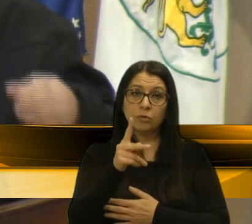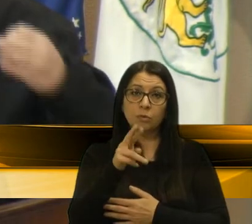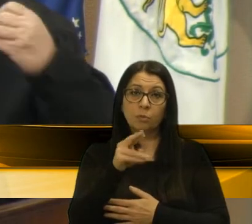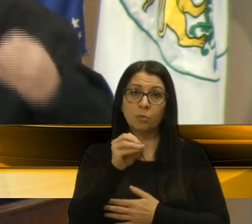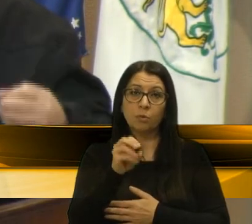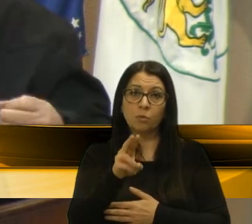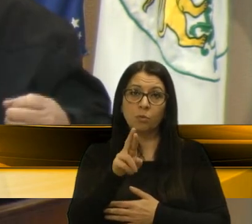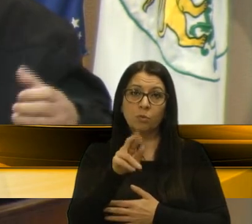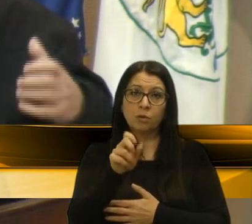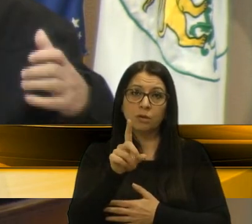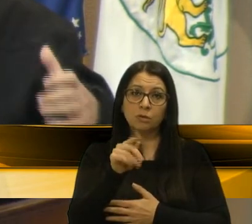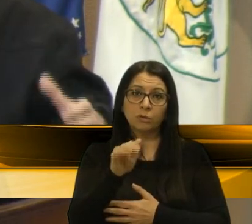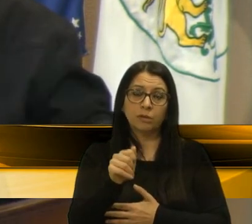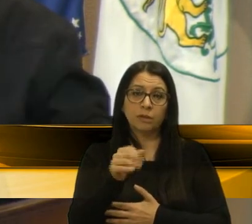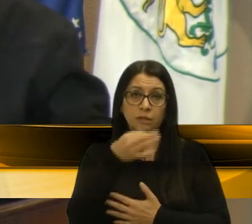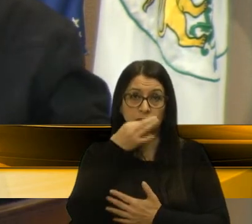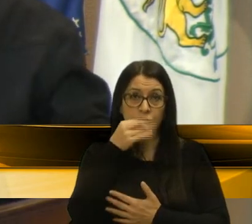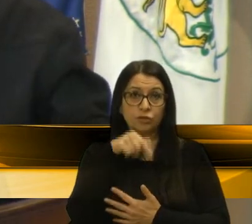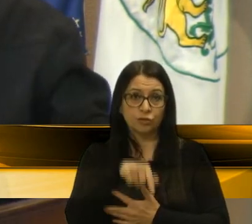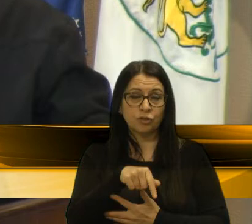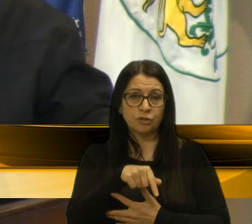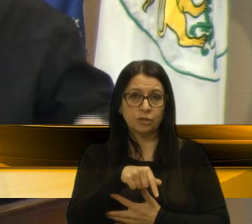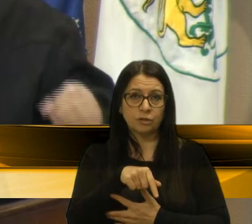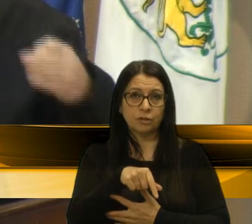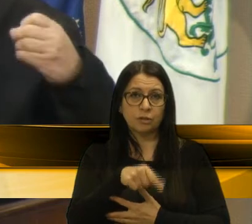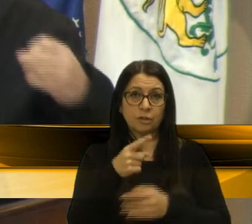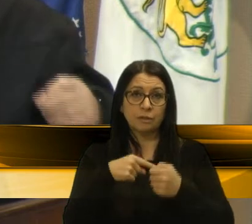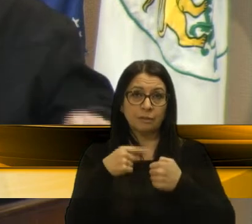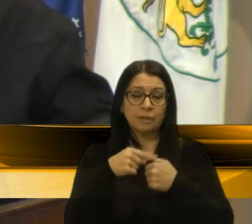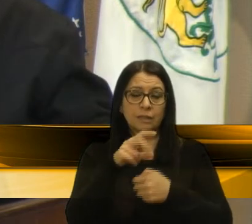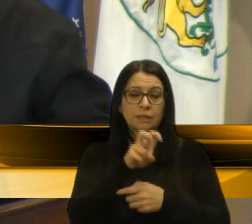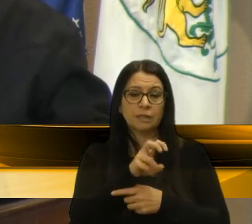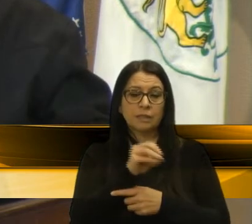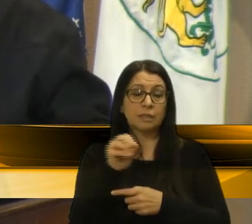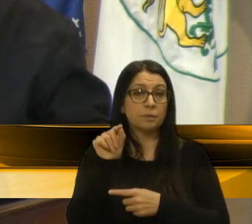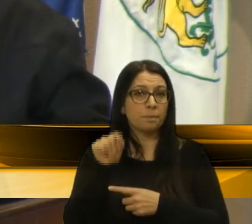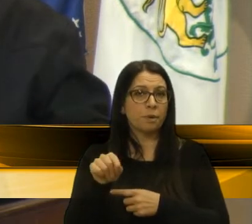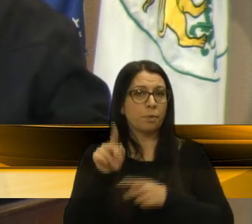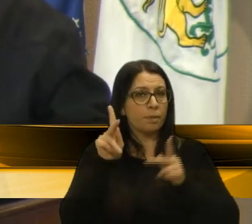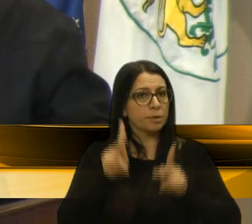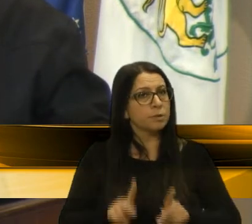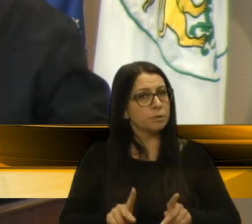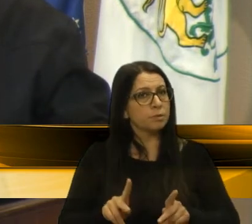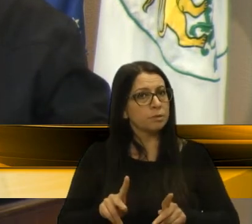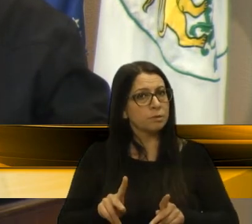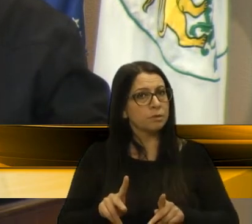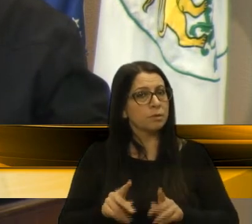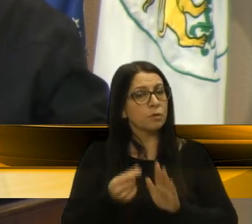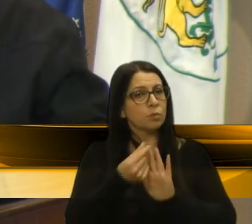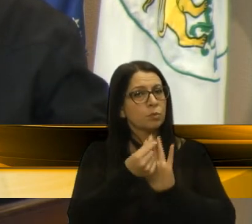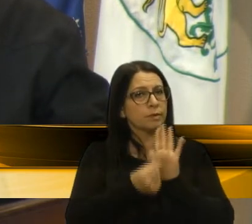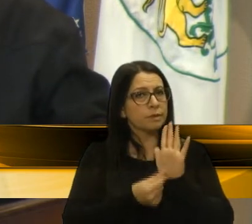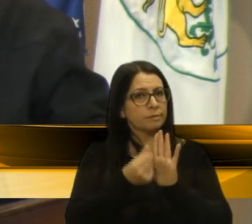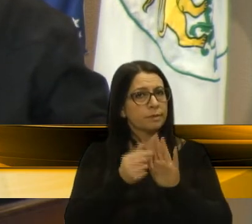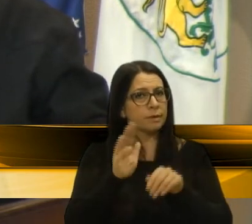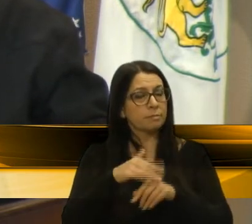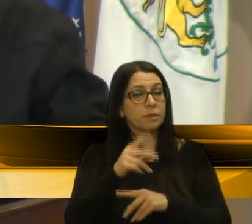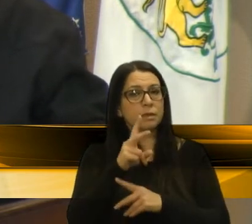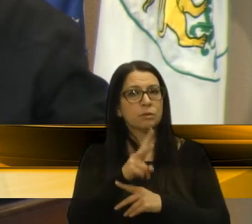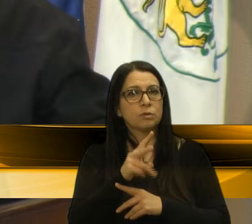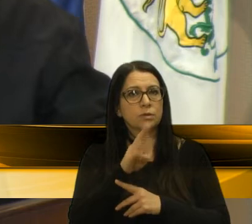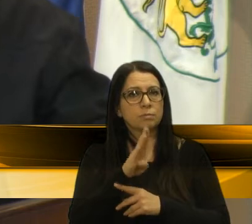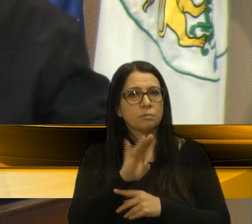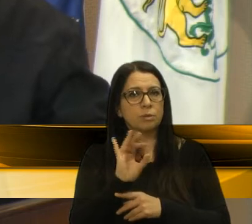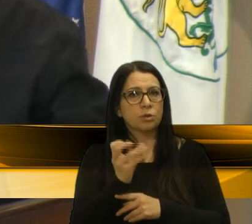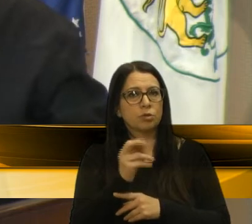do município de Caxias do Sul, uma cidade de 500 mil habitantes, com um orçamento de mais de 2